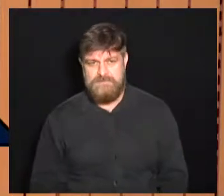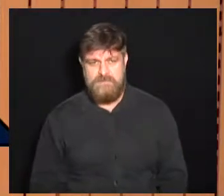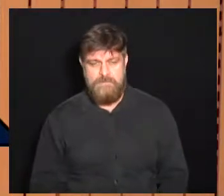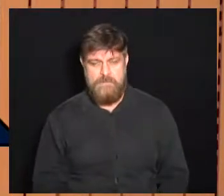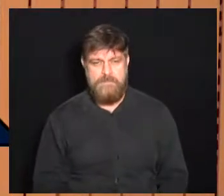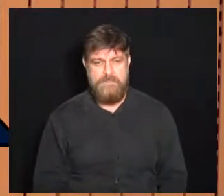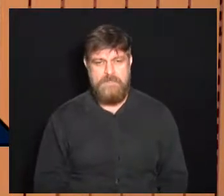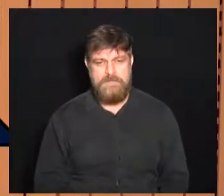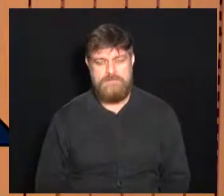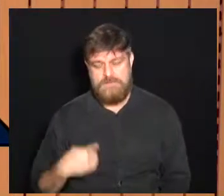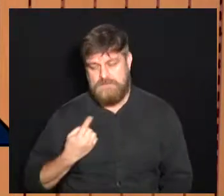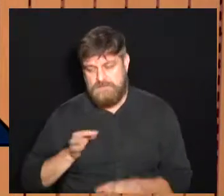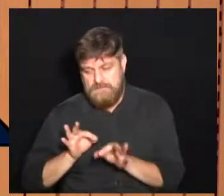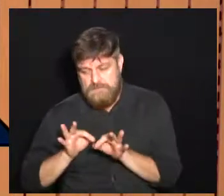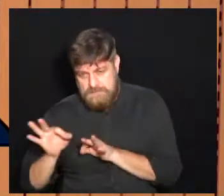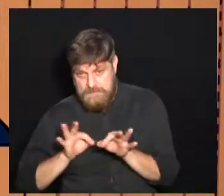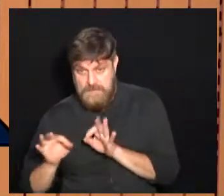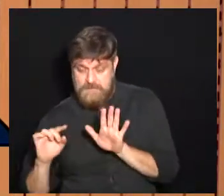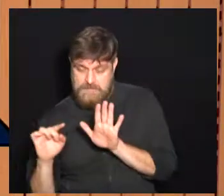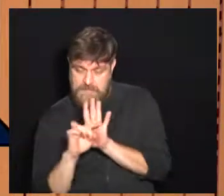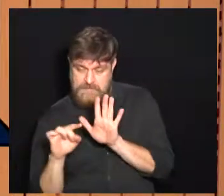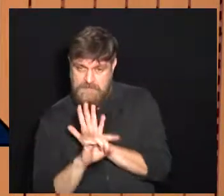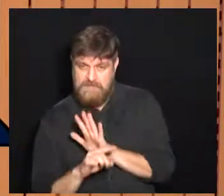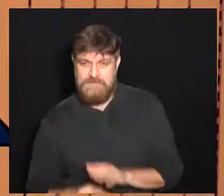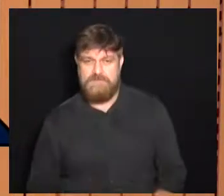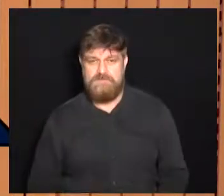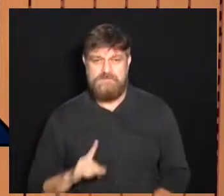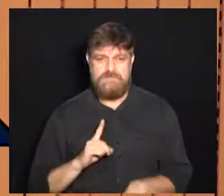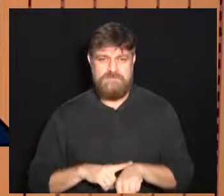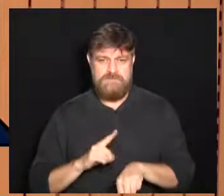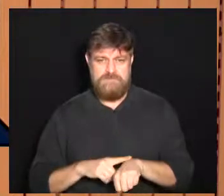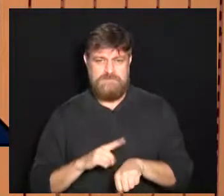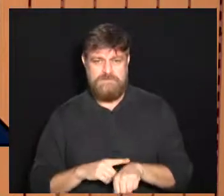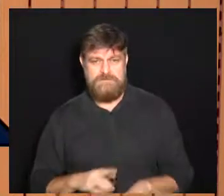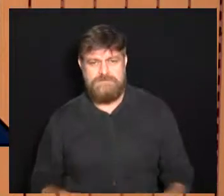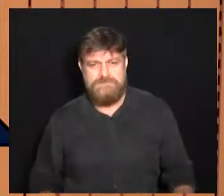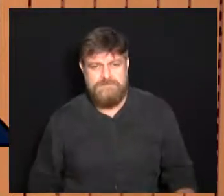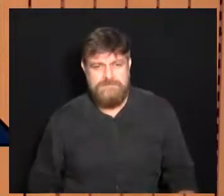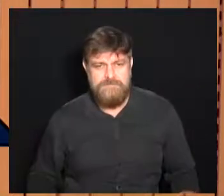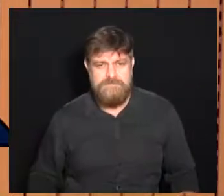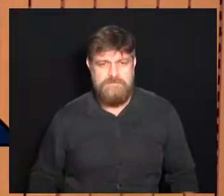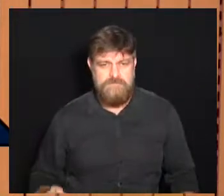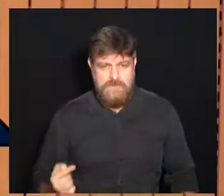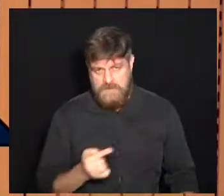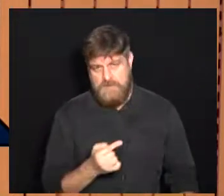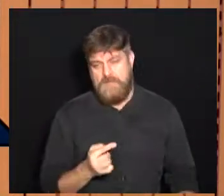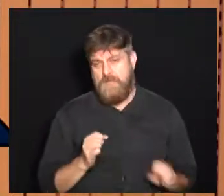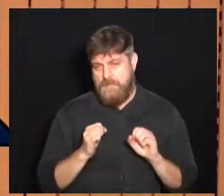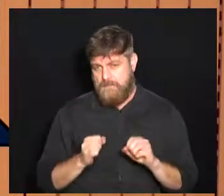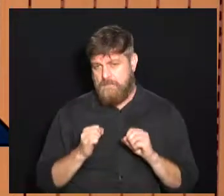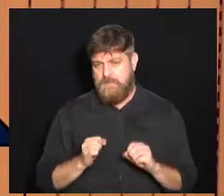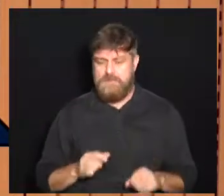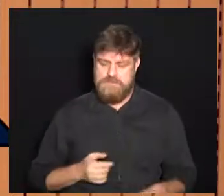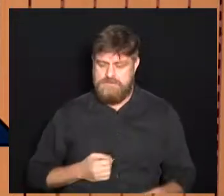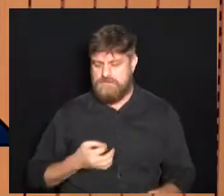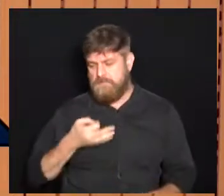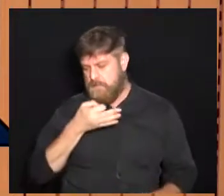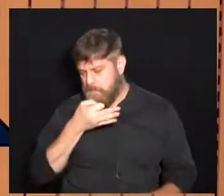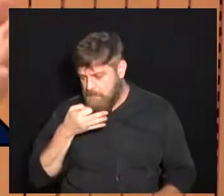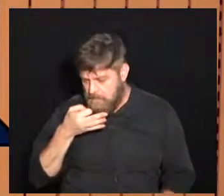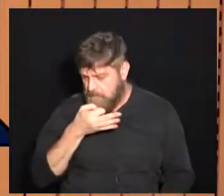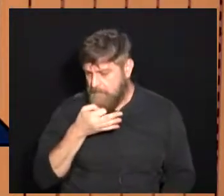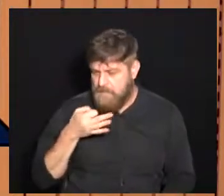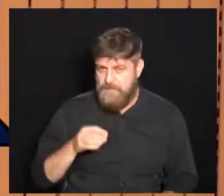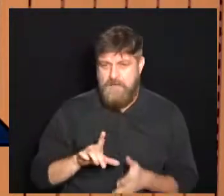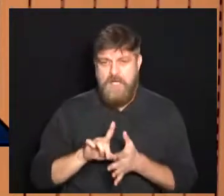foram aqui elaboradas. Nós vamos dar um tempo que ela considerar adequado, e